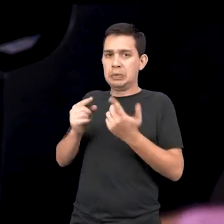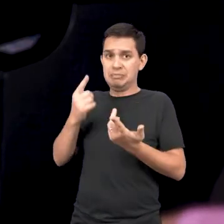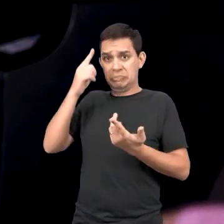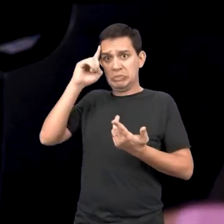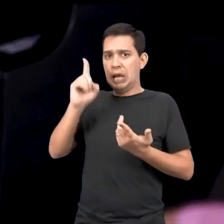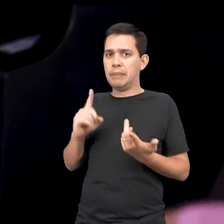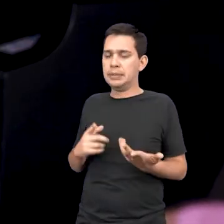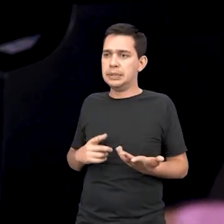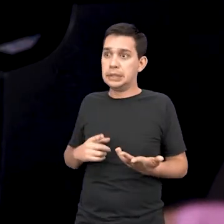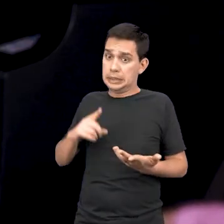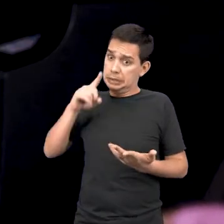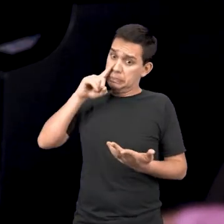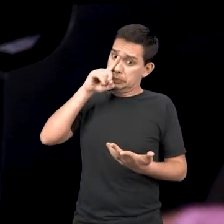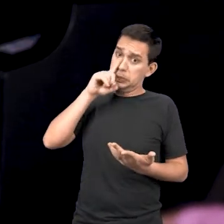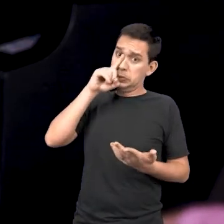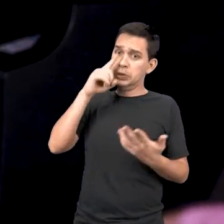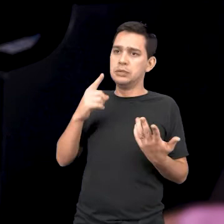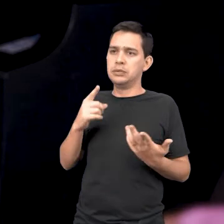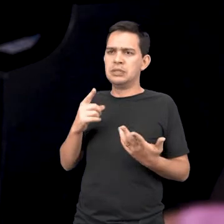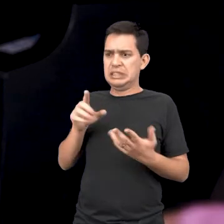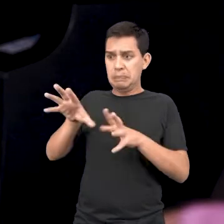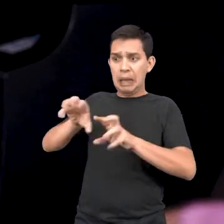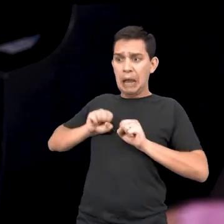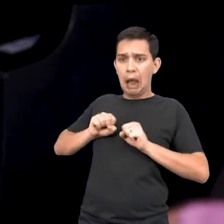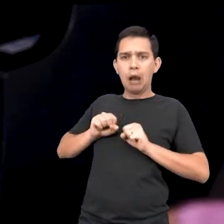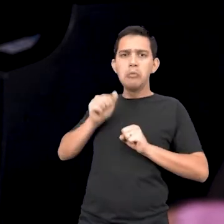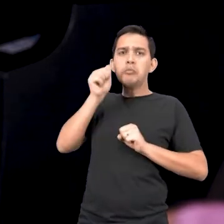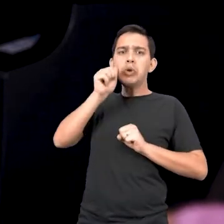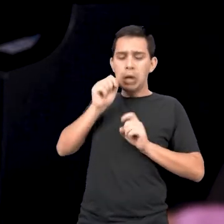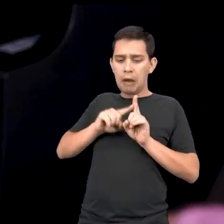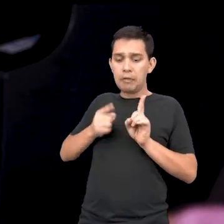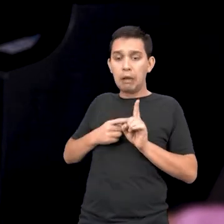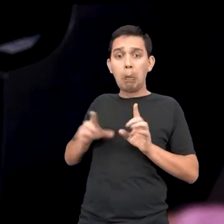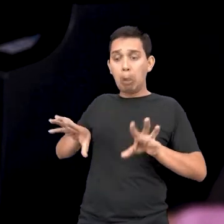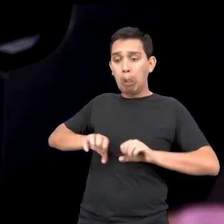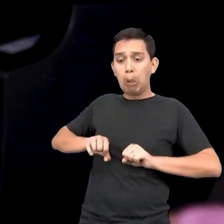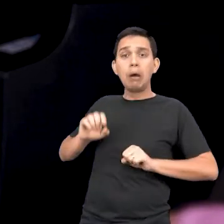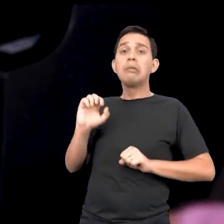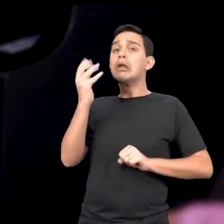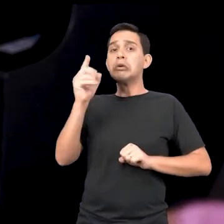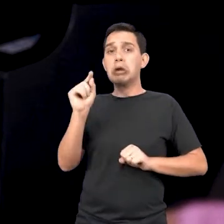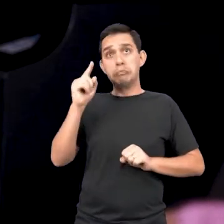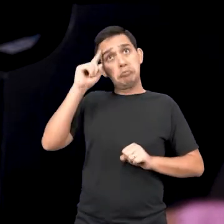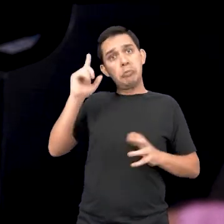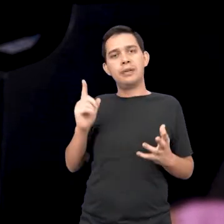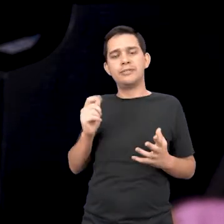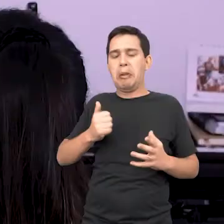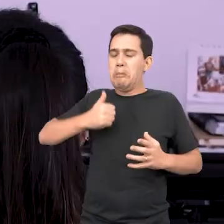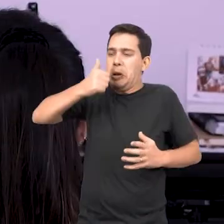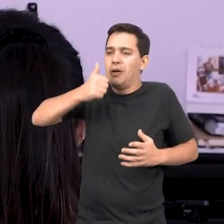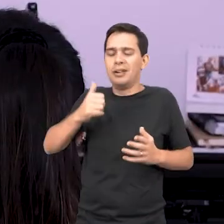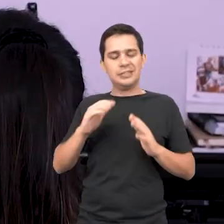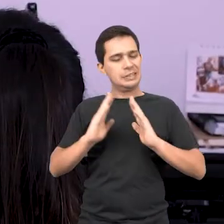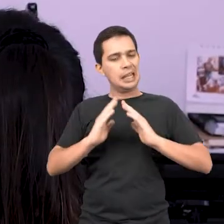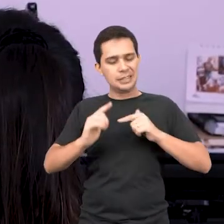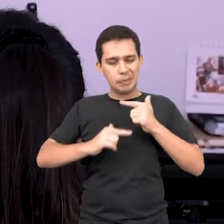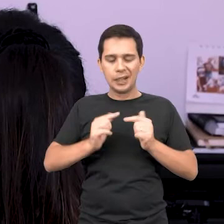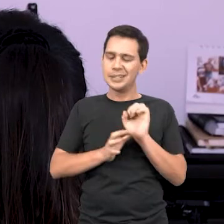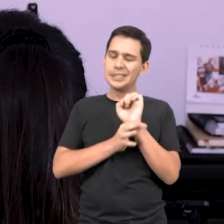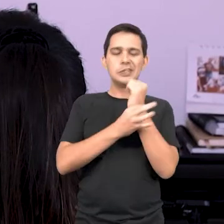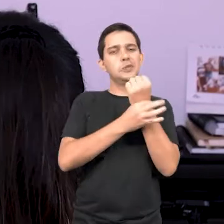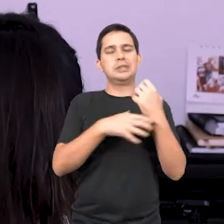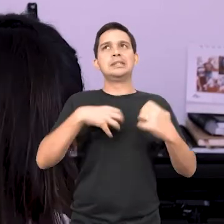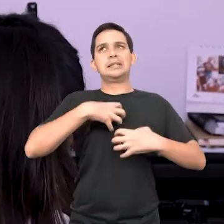qual é o risco maior para as gestantes. Então, com certeza, eu me sinto bem mais segura trabalhando dentro da minha casa. A exigência é